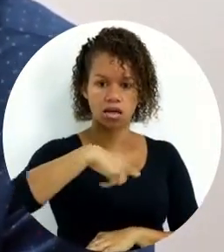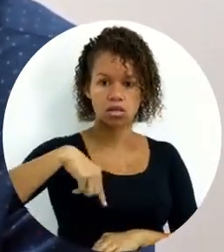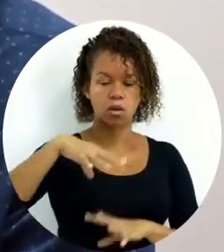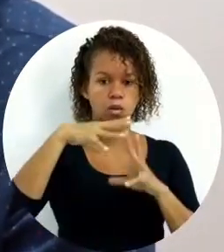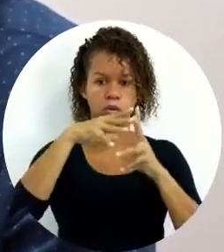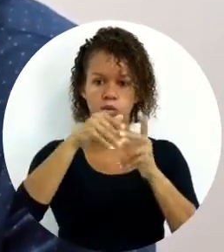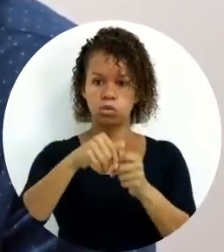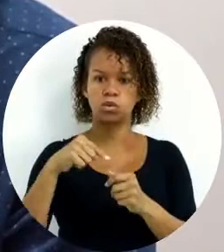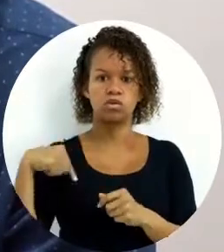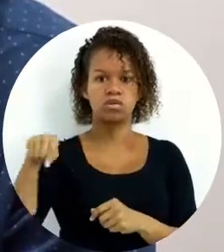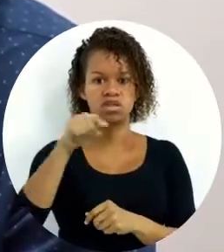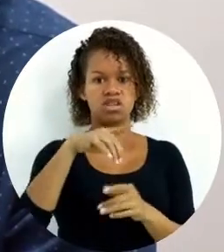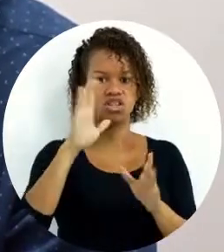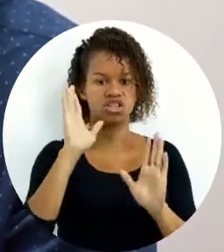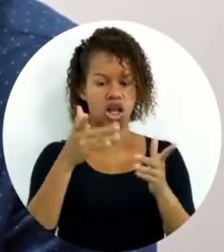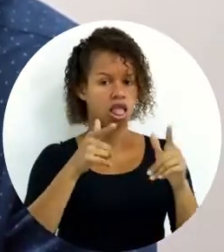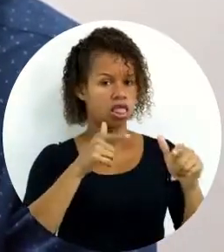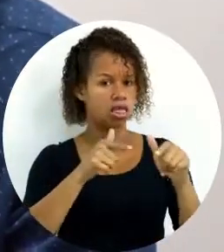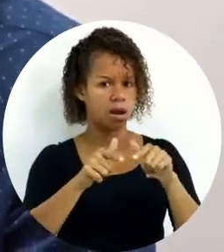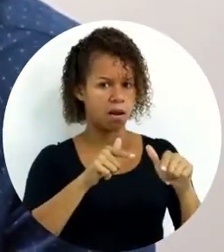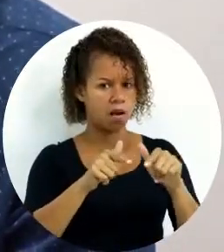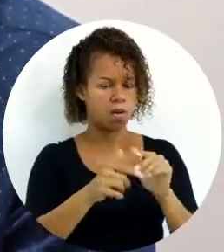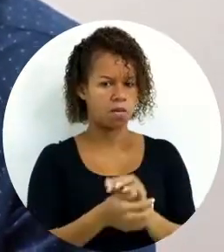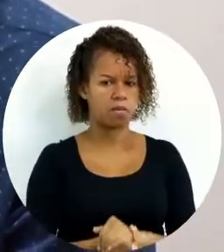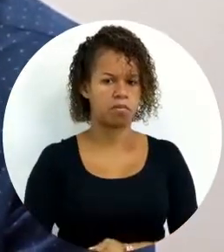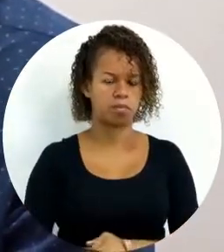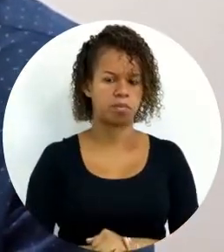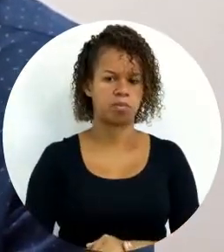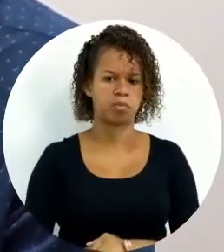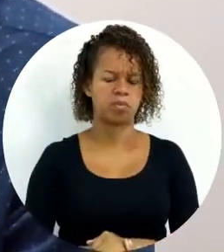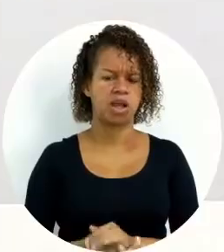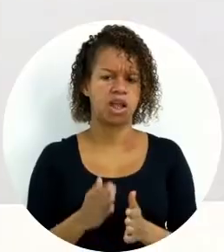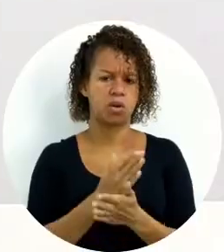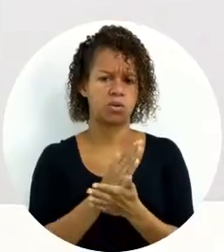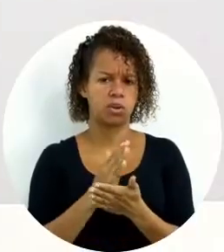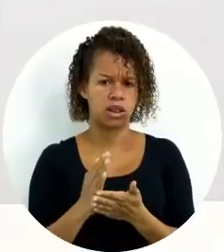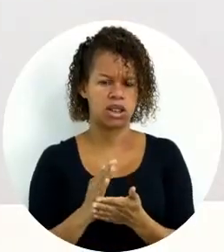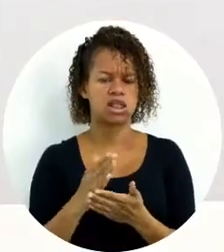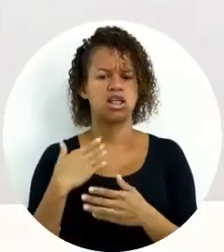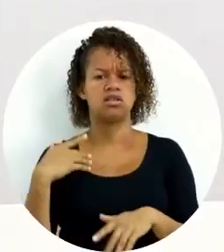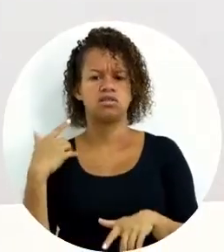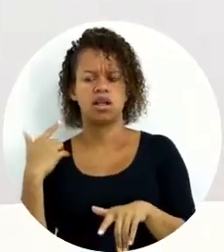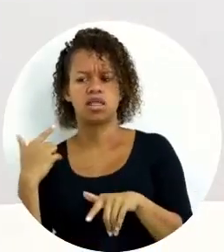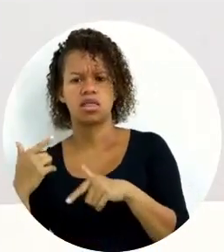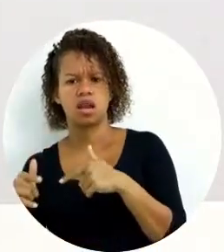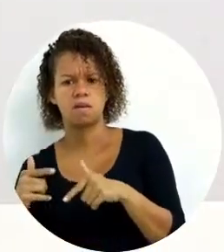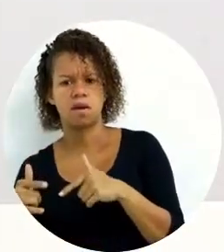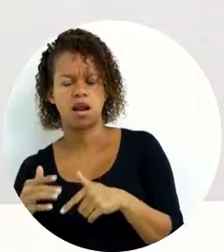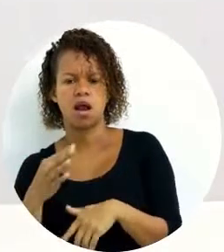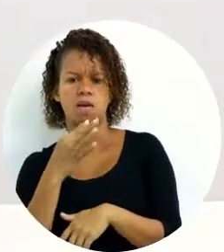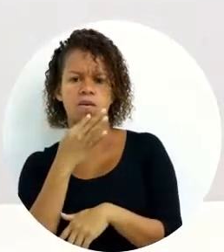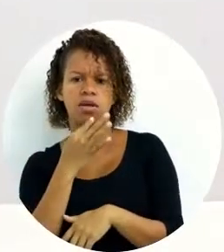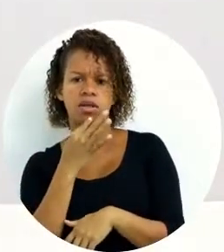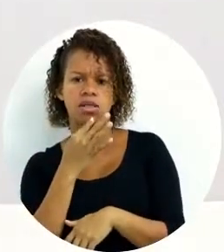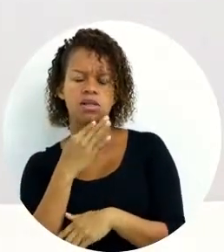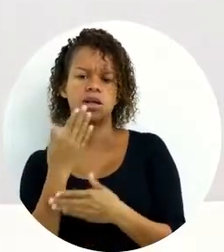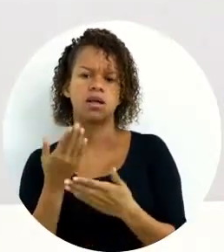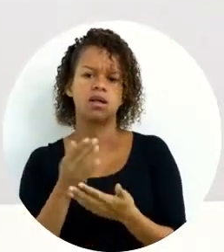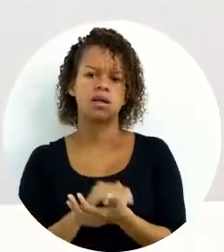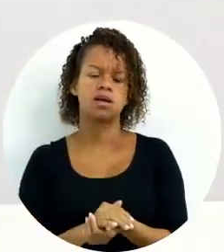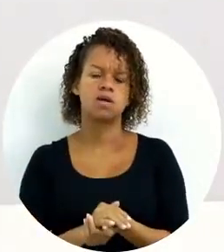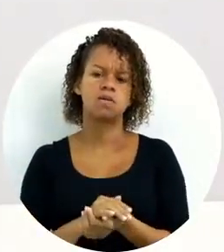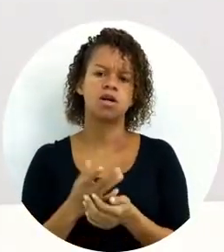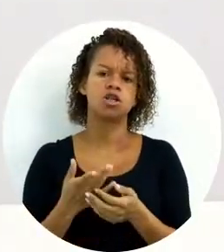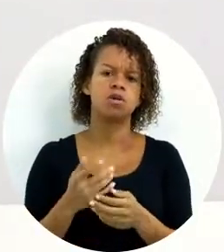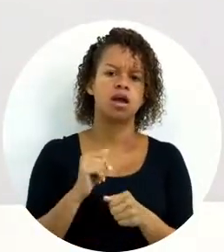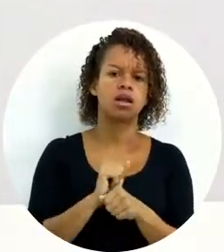tudo que vocês já trabalharam. Então, de início a gente vai trabalhar, conhecer um